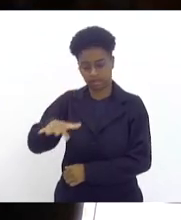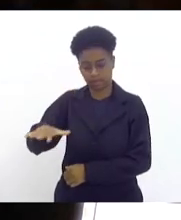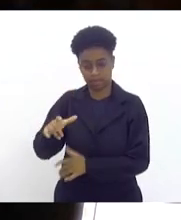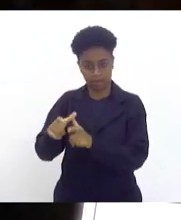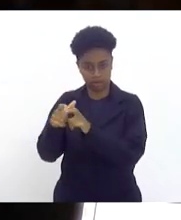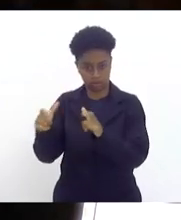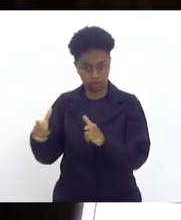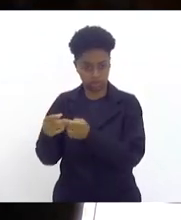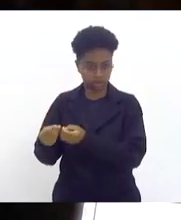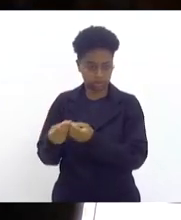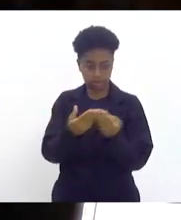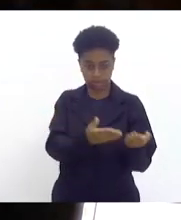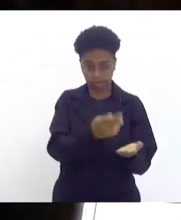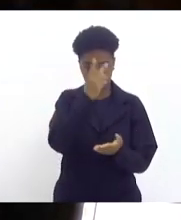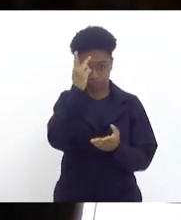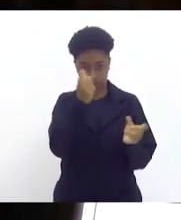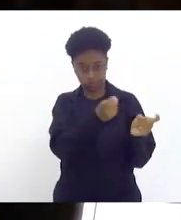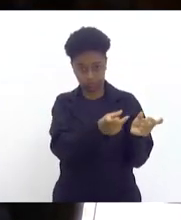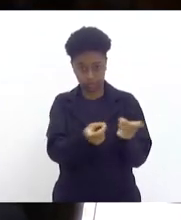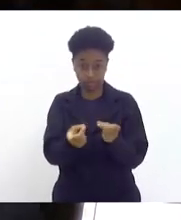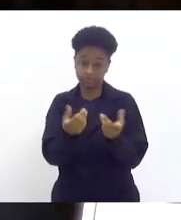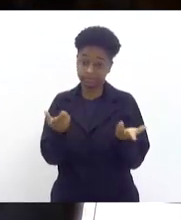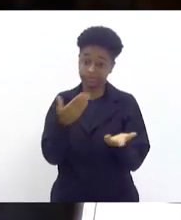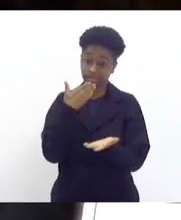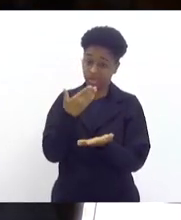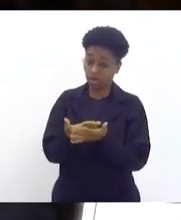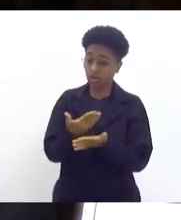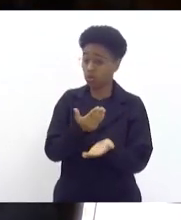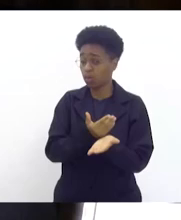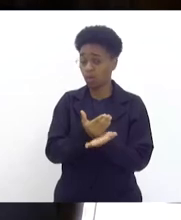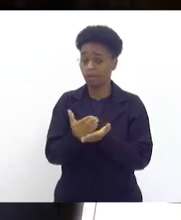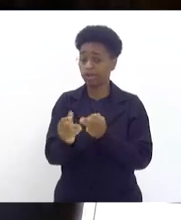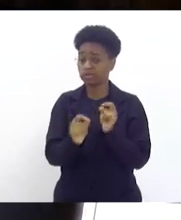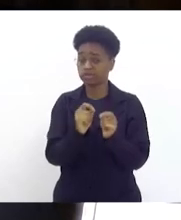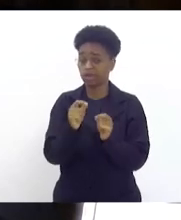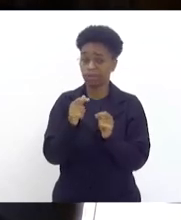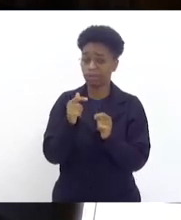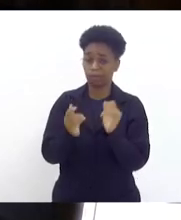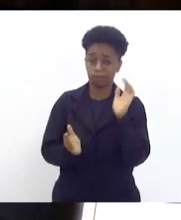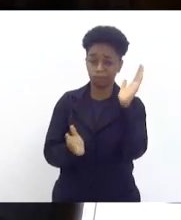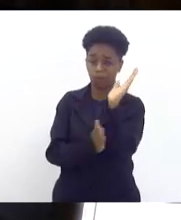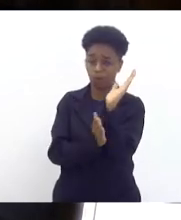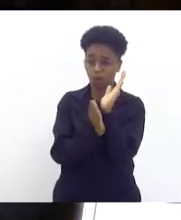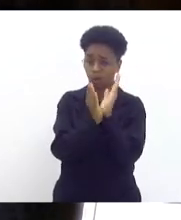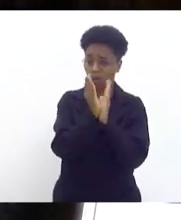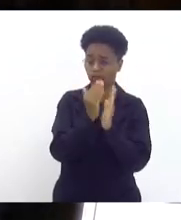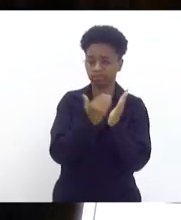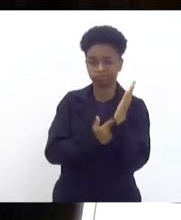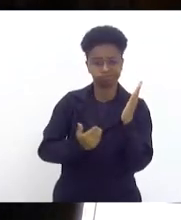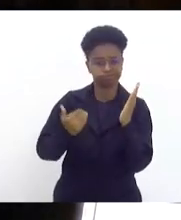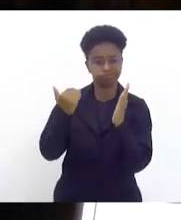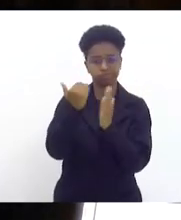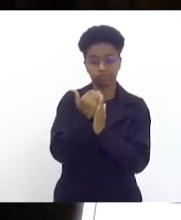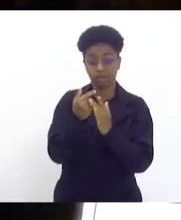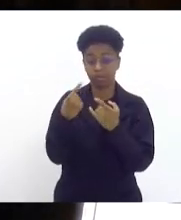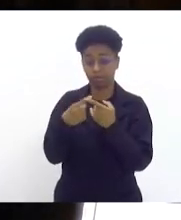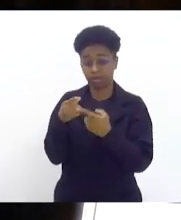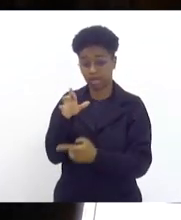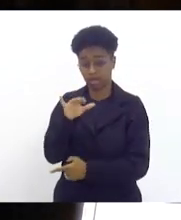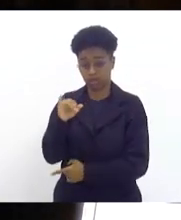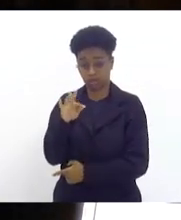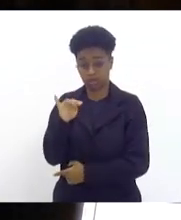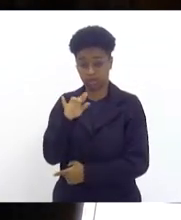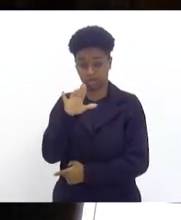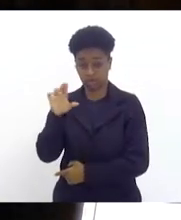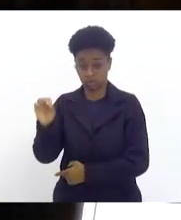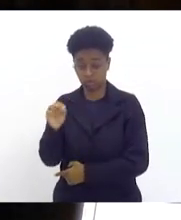Comerciantes E aí impressionante que começa todo uma via crucis burocráticas a Rio Trilhos impôs deputada Marta que